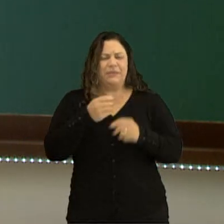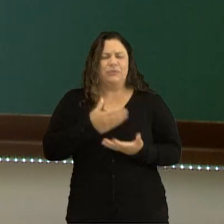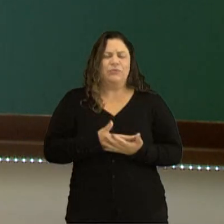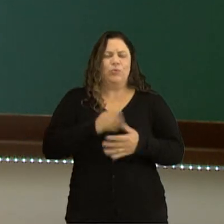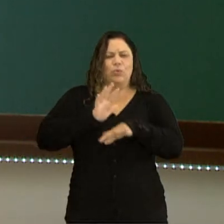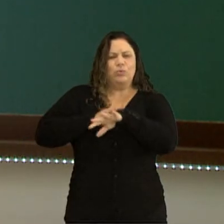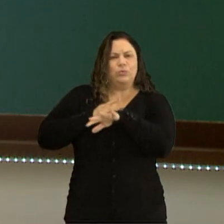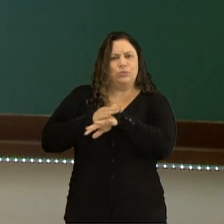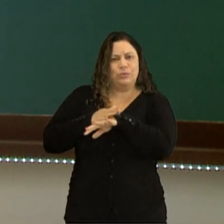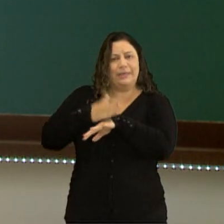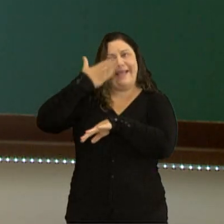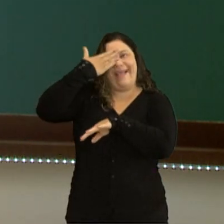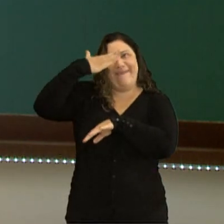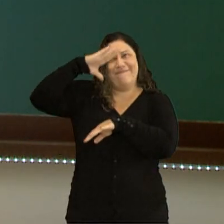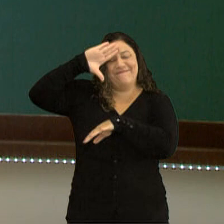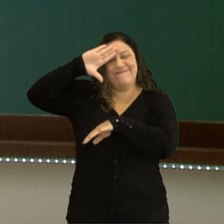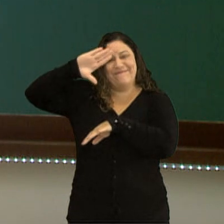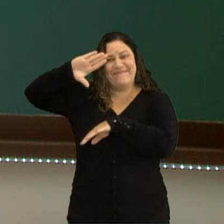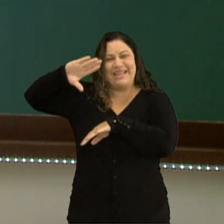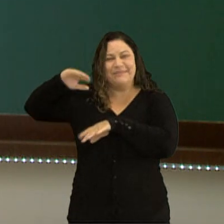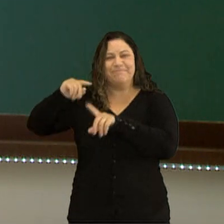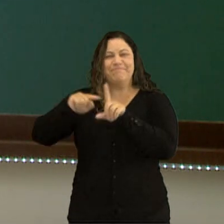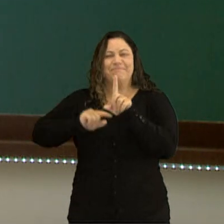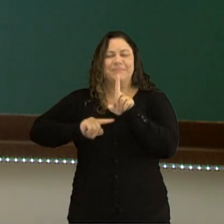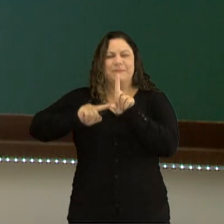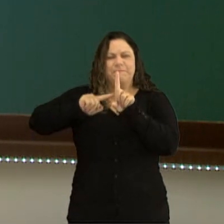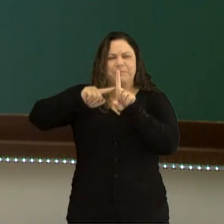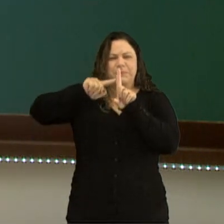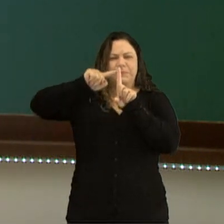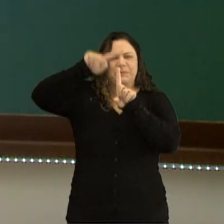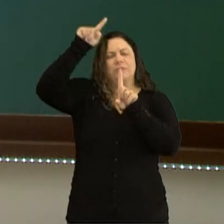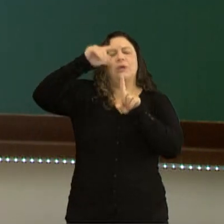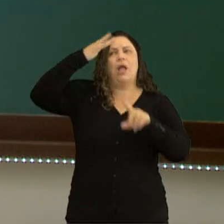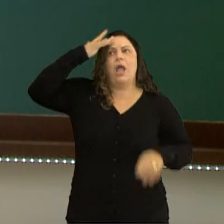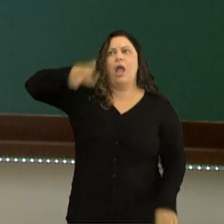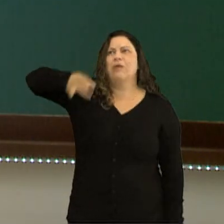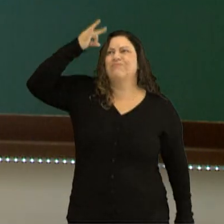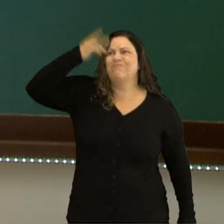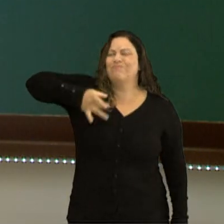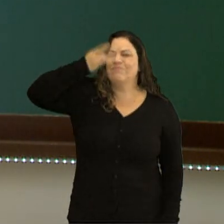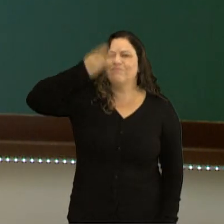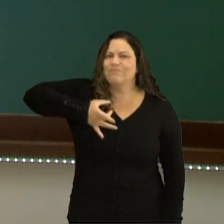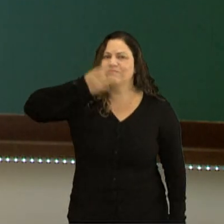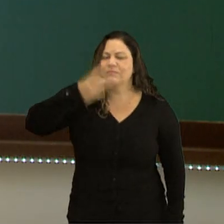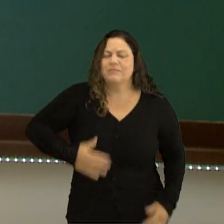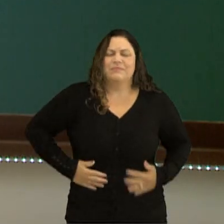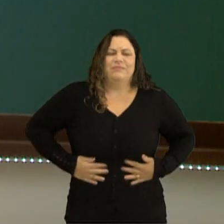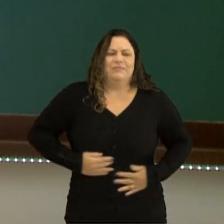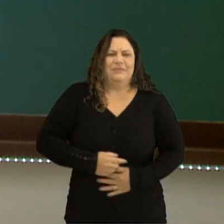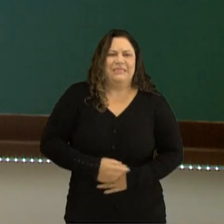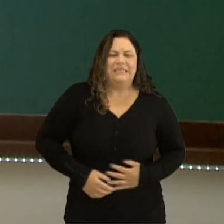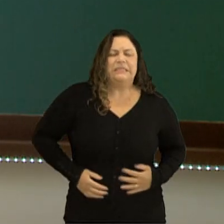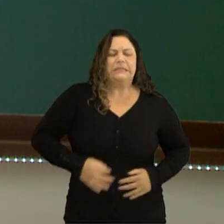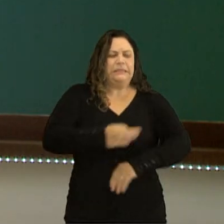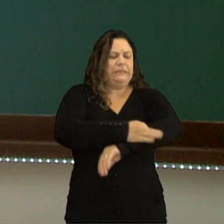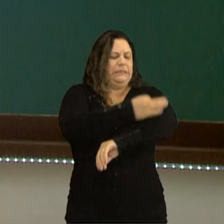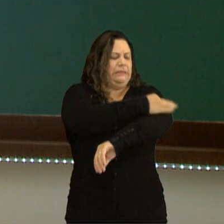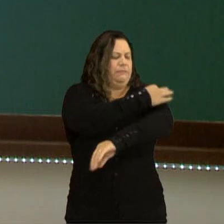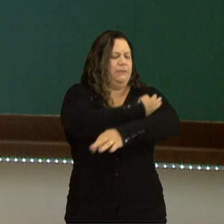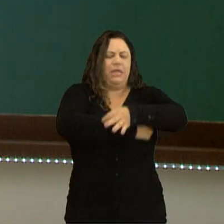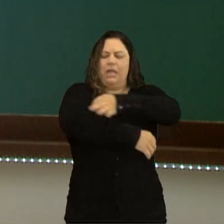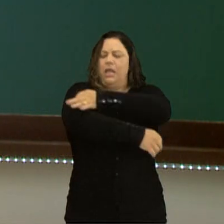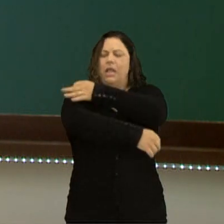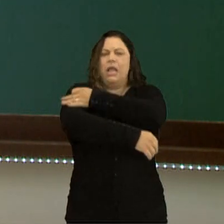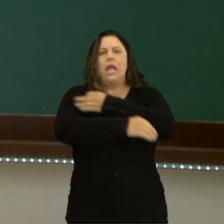doente. Febre alta, dor de cabeça, dor abdominal, manchas rosadas pelo corpo